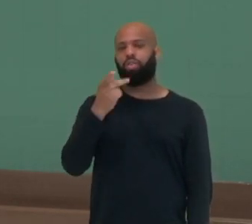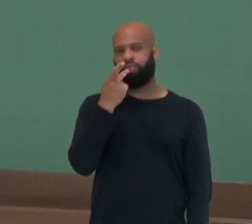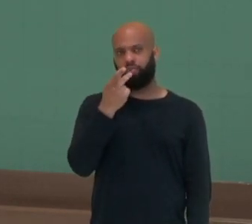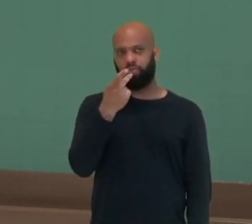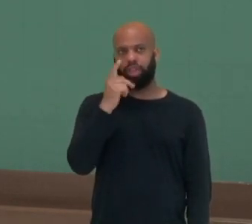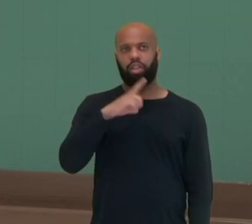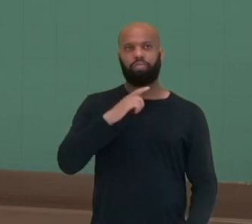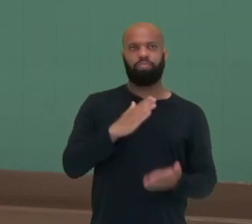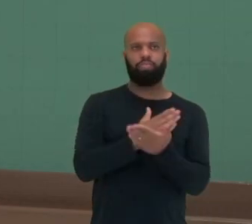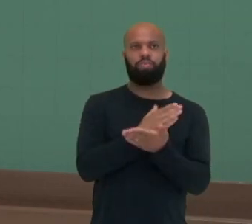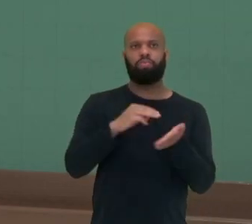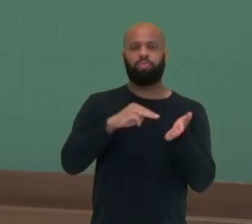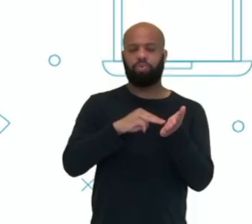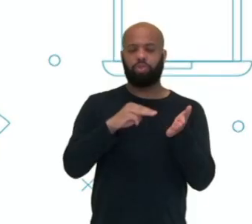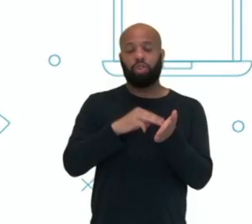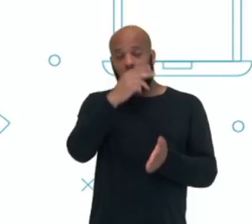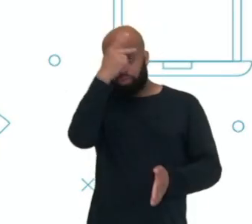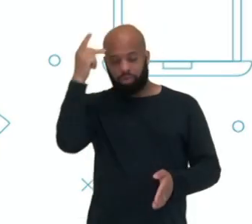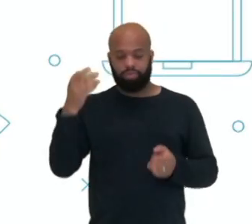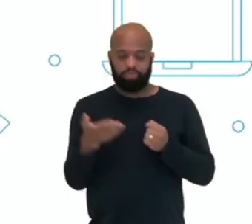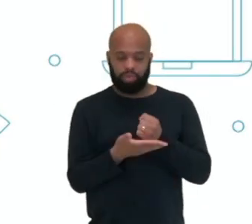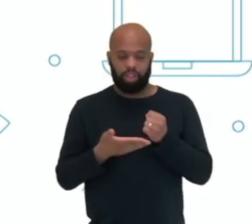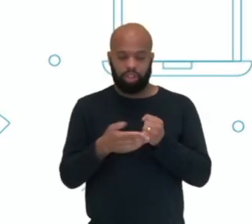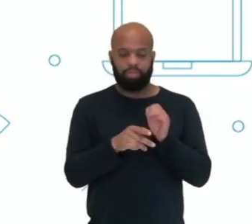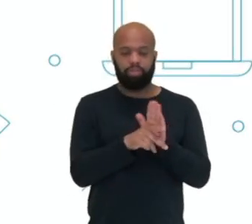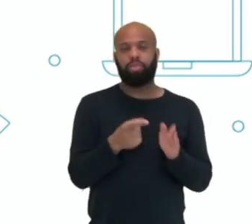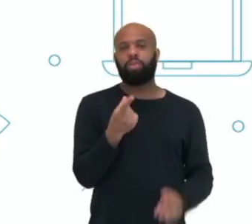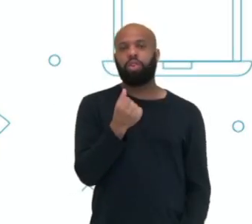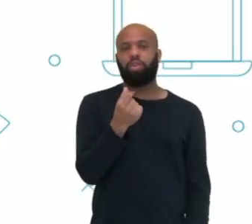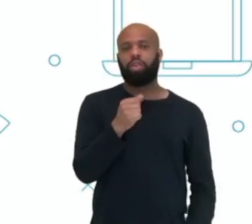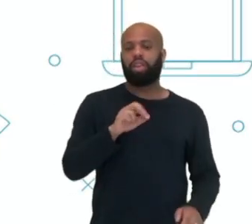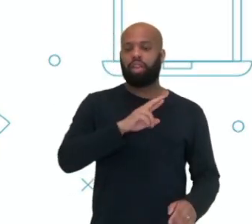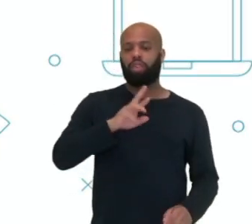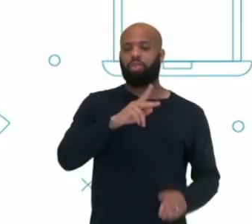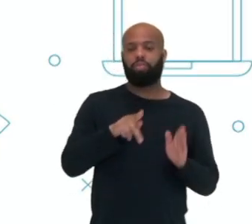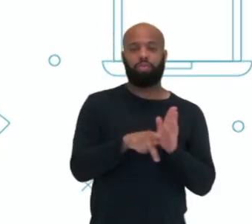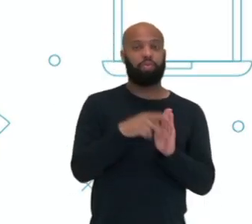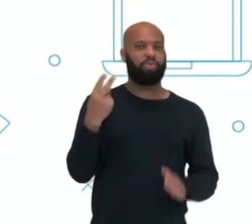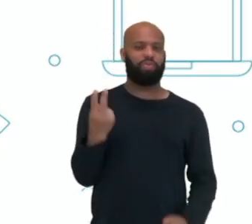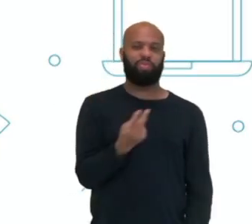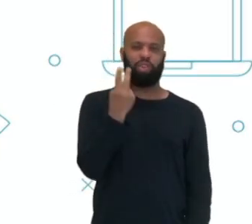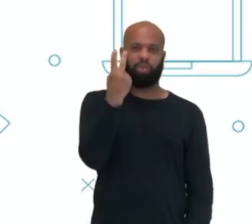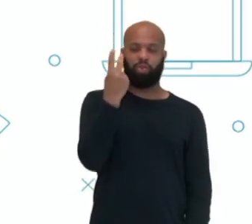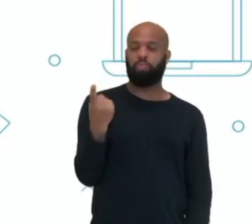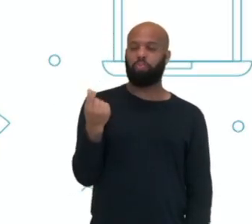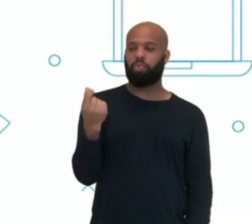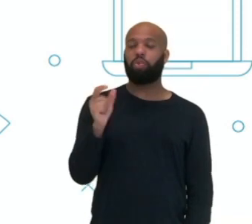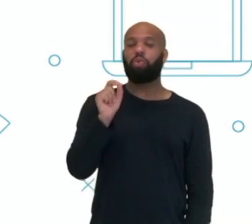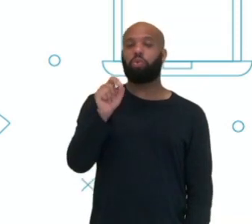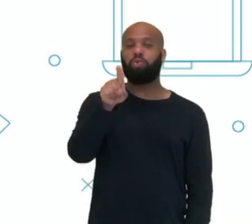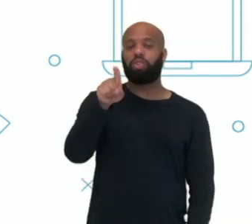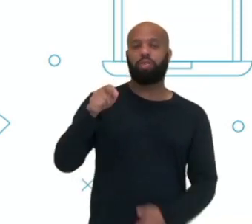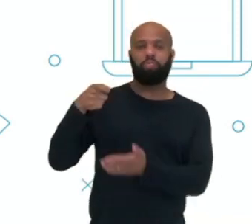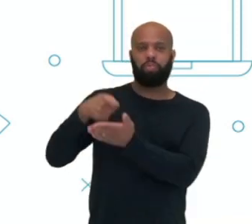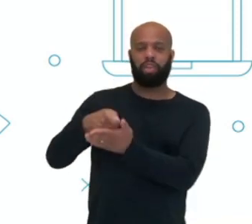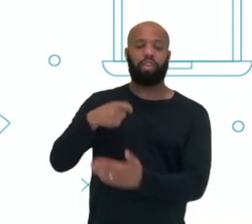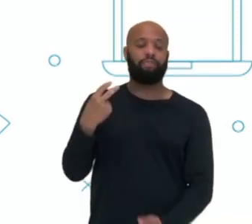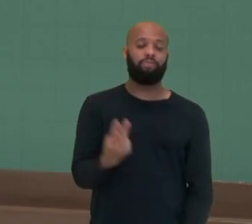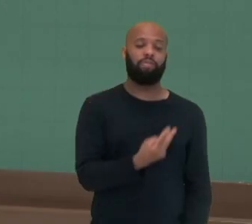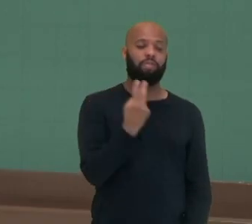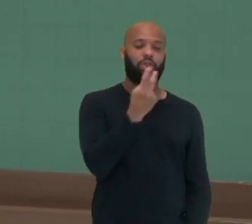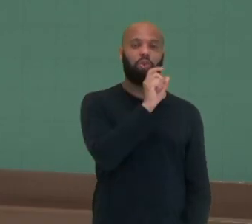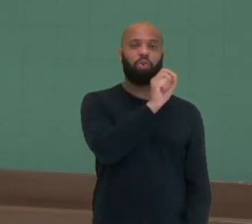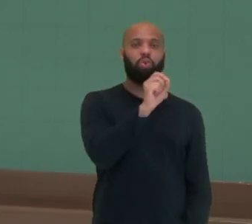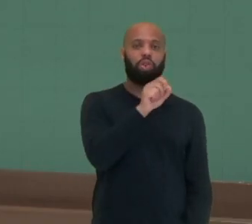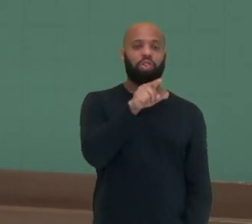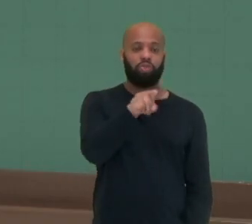por algum motivo, as pessoas se baseiam nos preços e não nos valores. Preço é o que você paga, valor